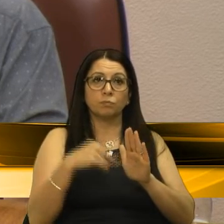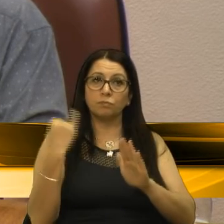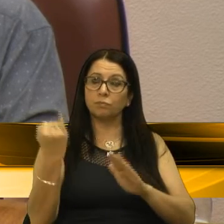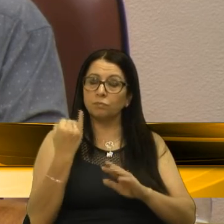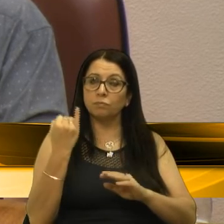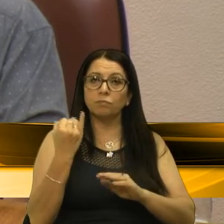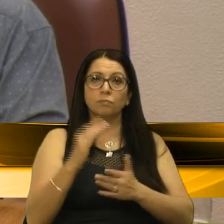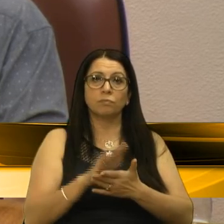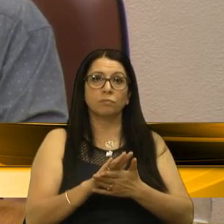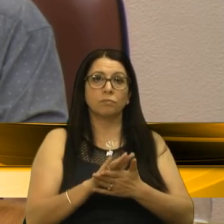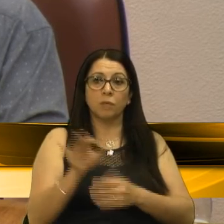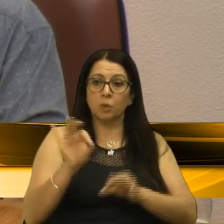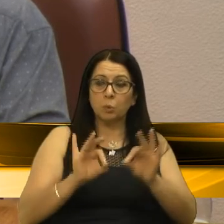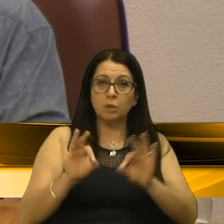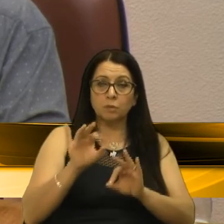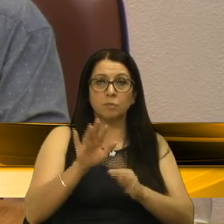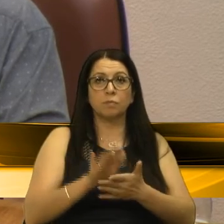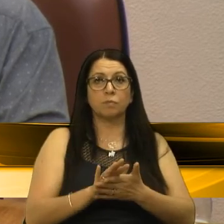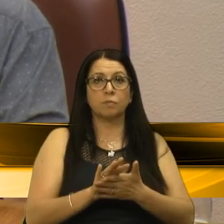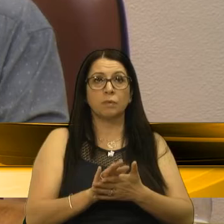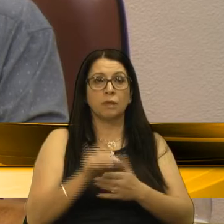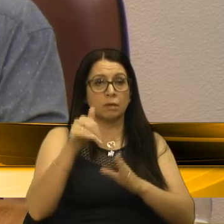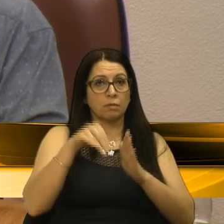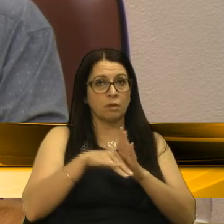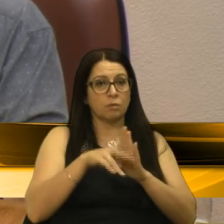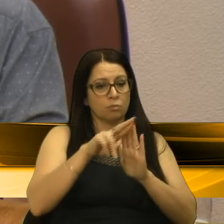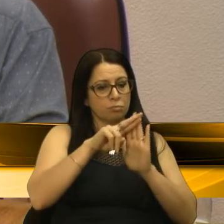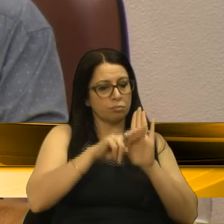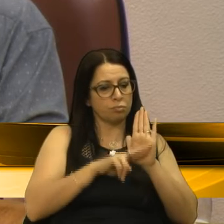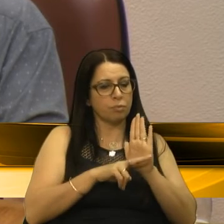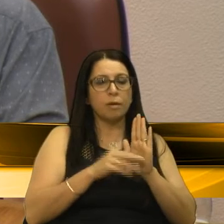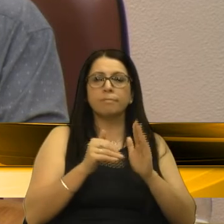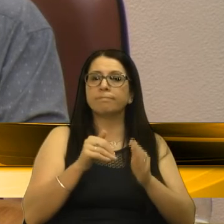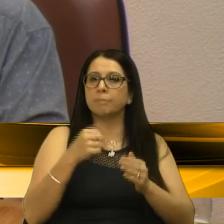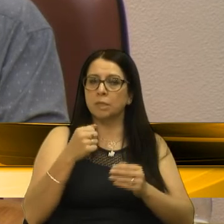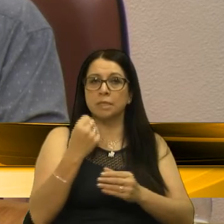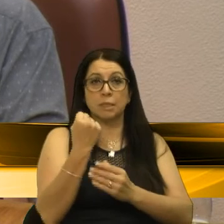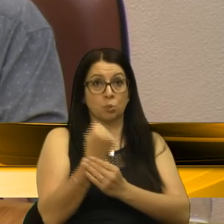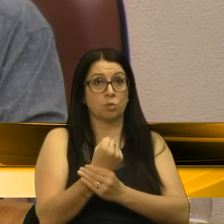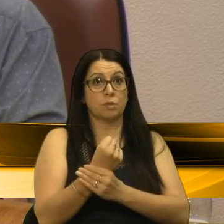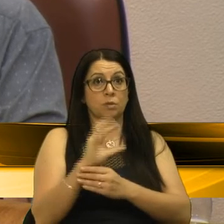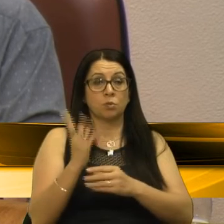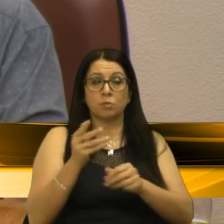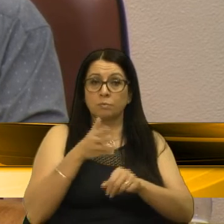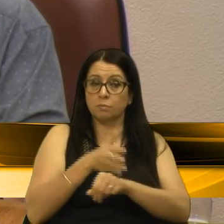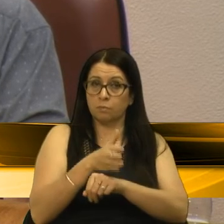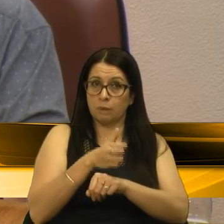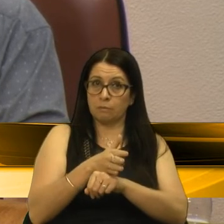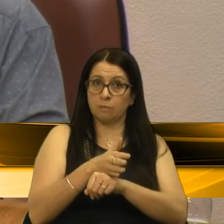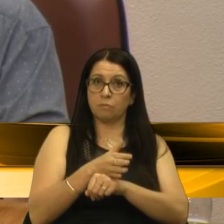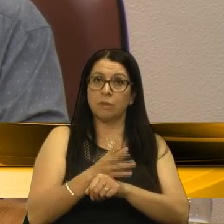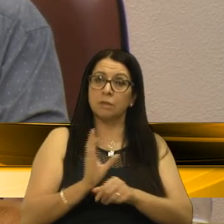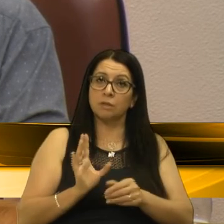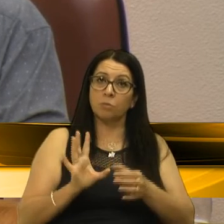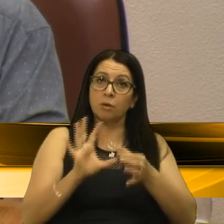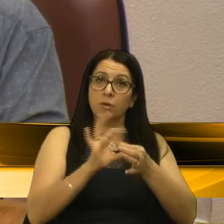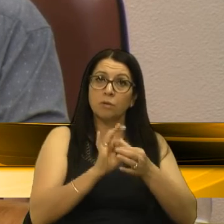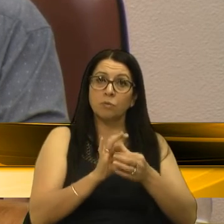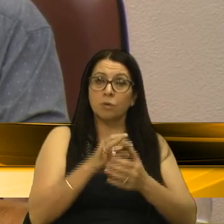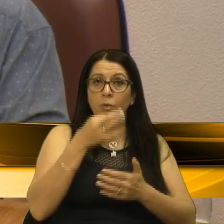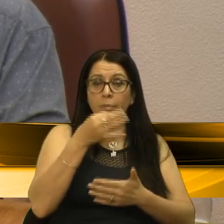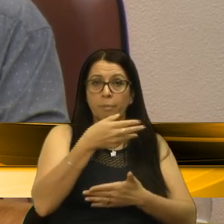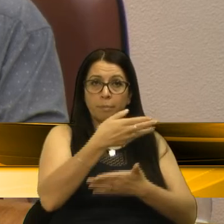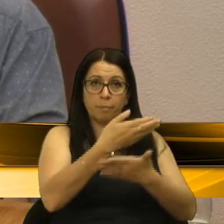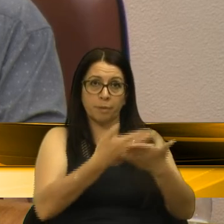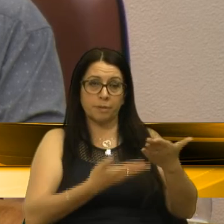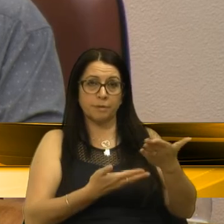e organização, observar os requisitos mínimos de segurança dos participantes. Agregou-se ao parecer a